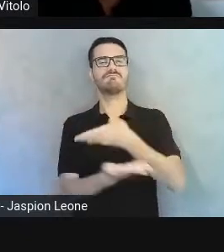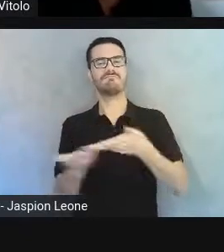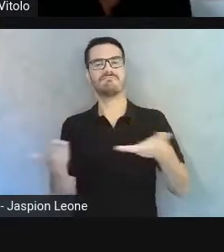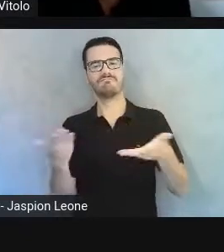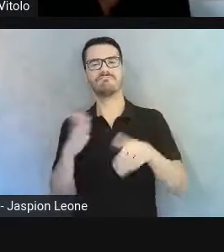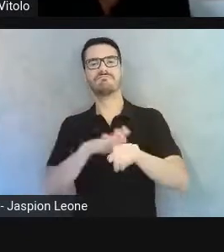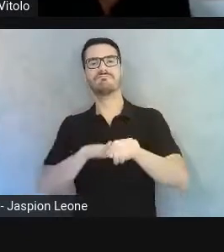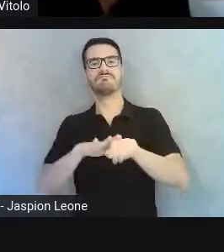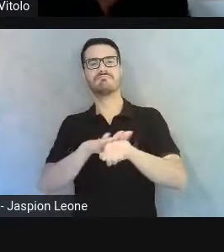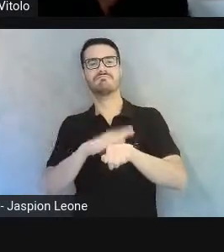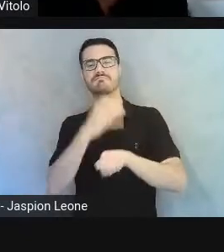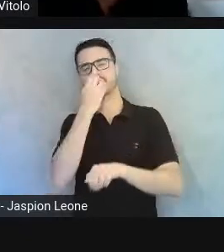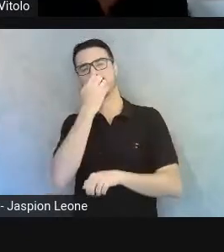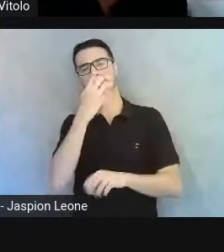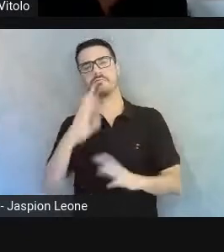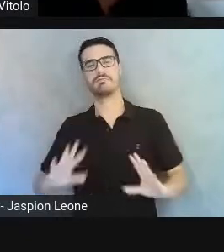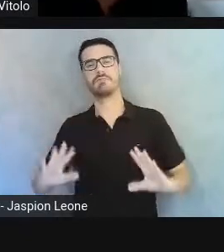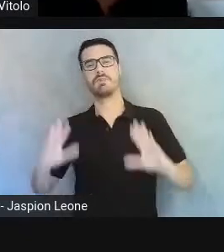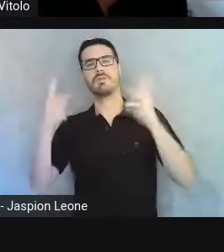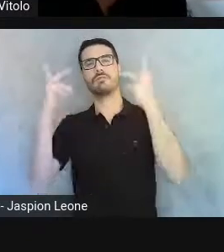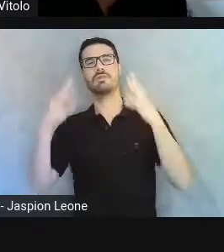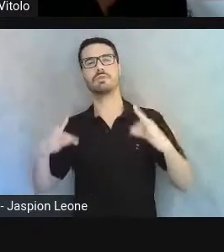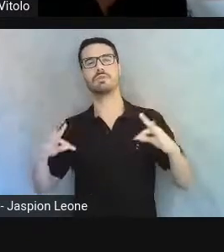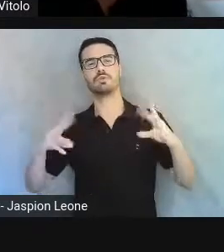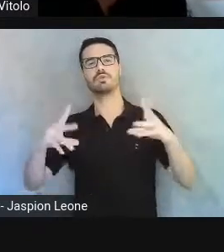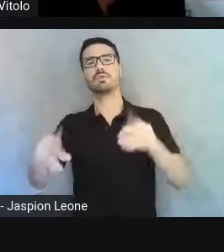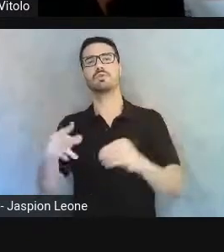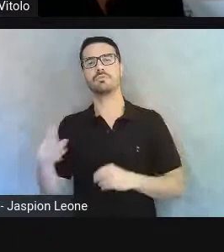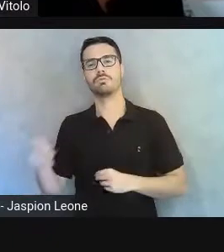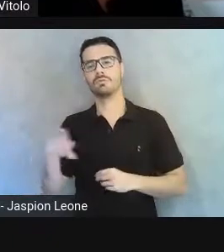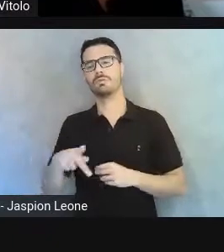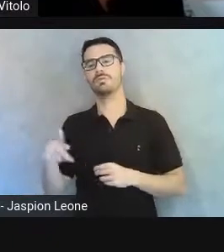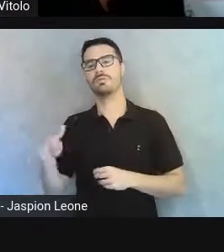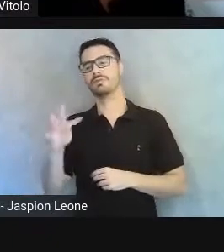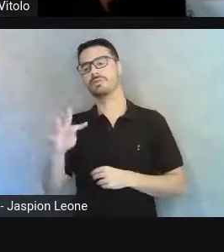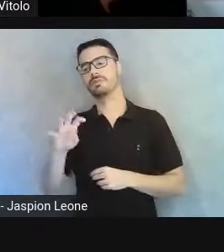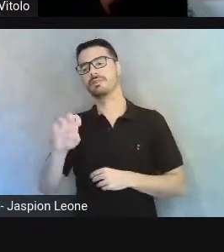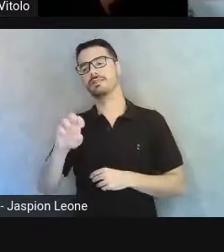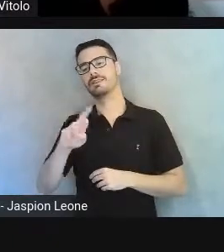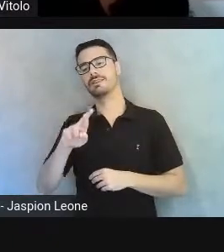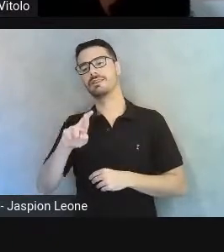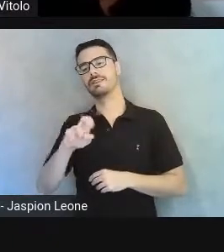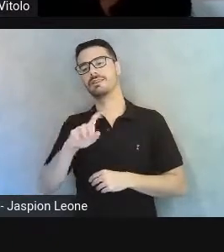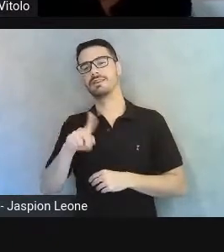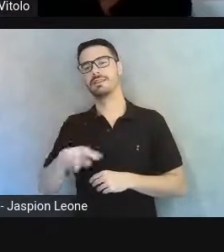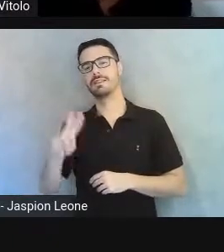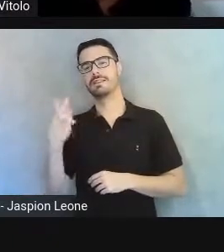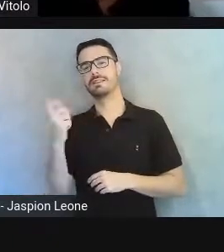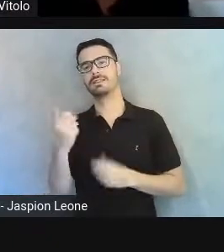legal. Bom evento a todos. Professora Terezinha, a bola está contigo. Obrigado e até mais.